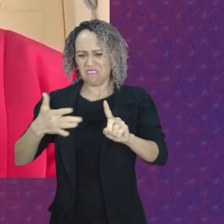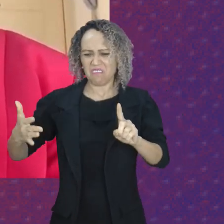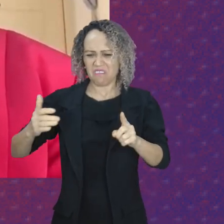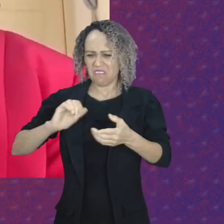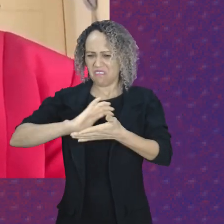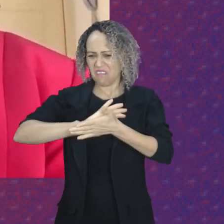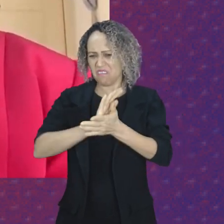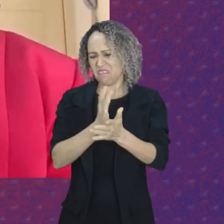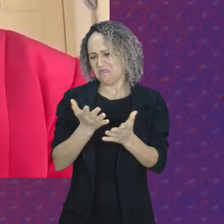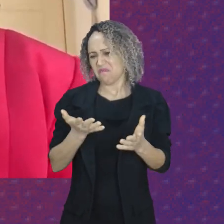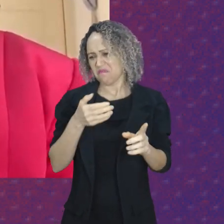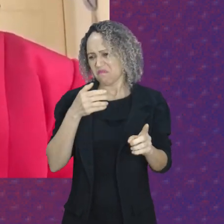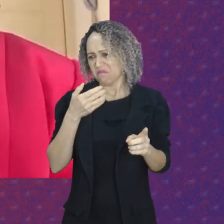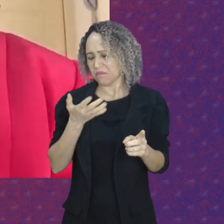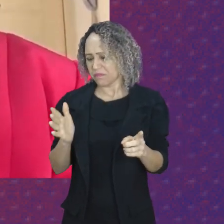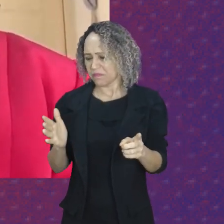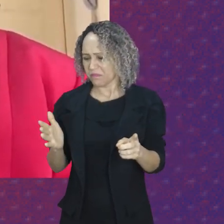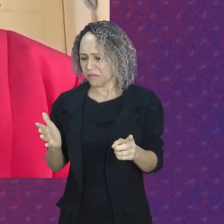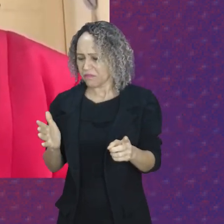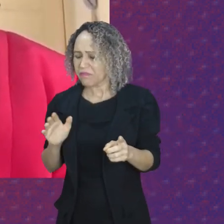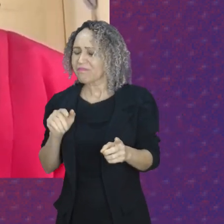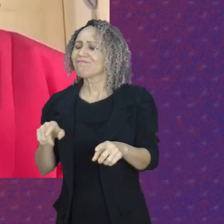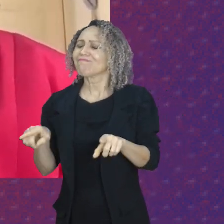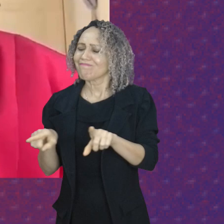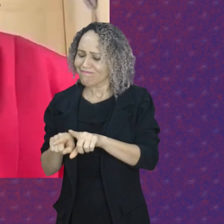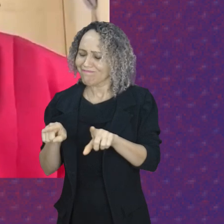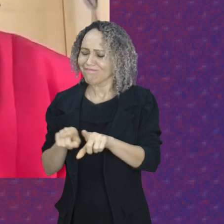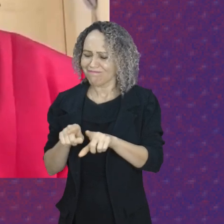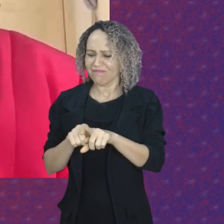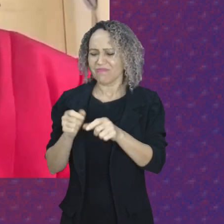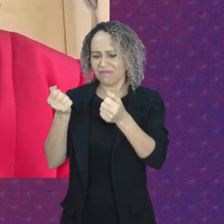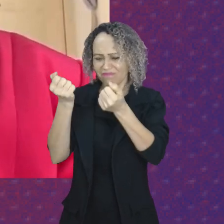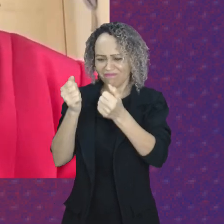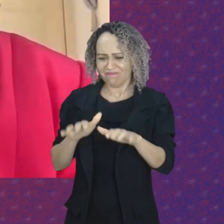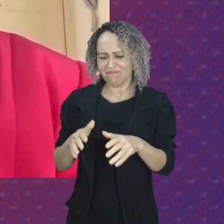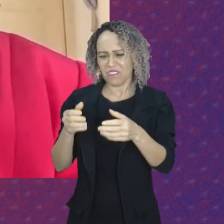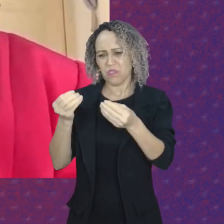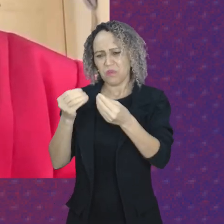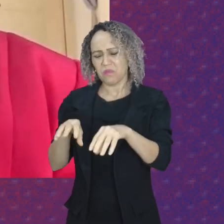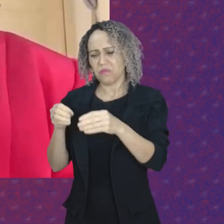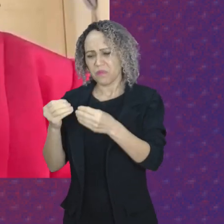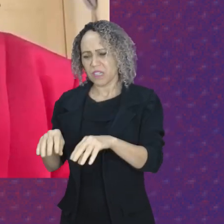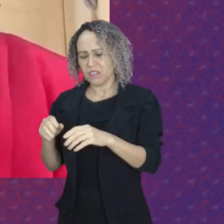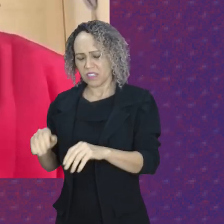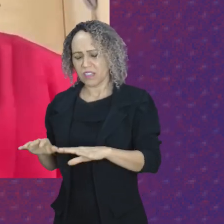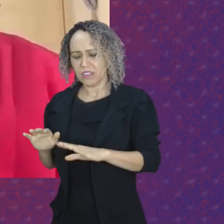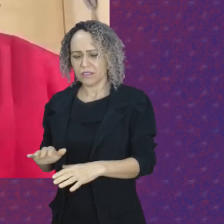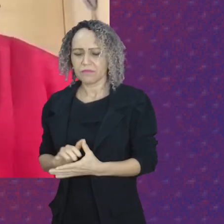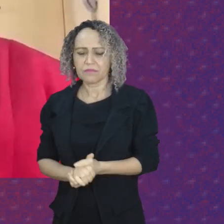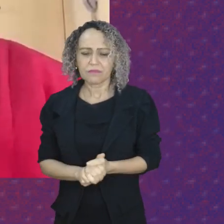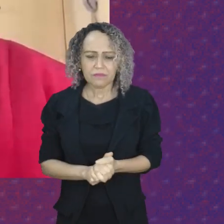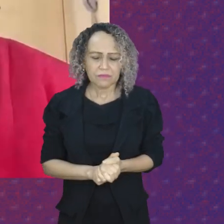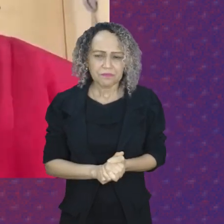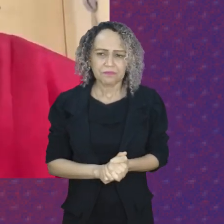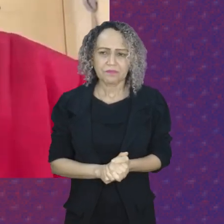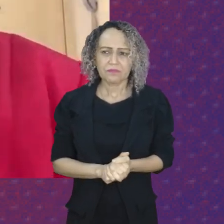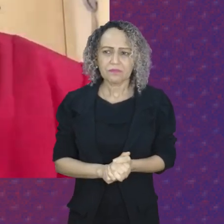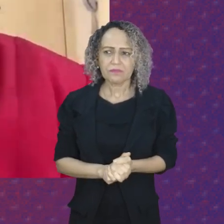claro desrespeito ao princípio internacional da não devolução às leis brasileiras de imigração e